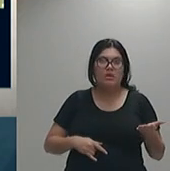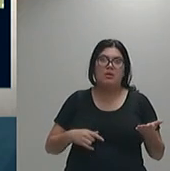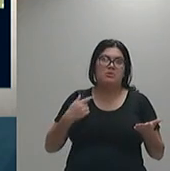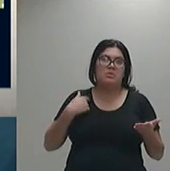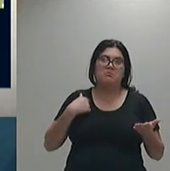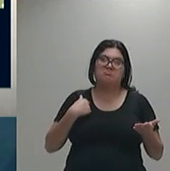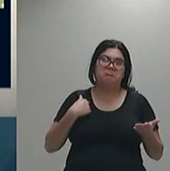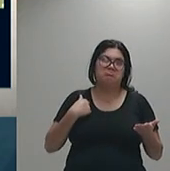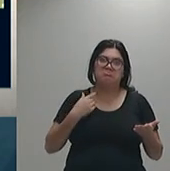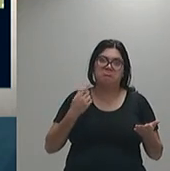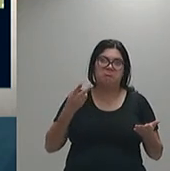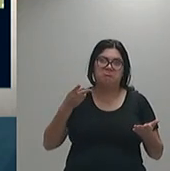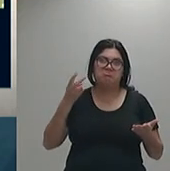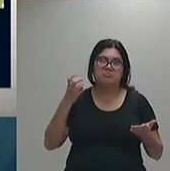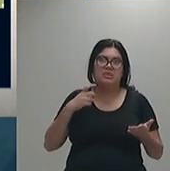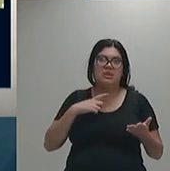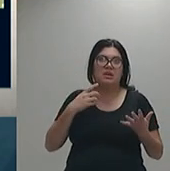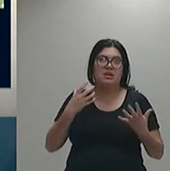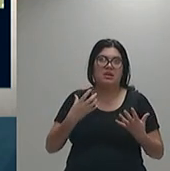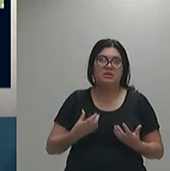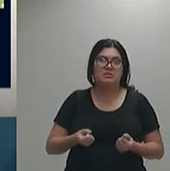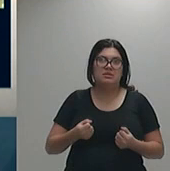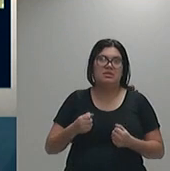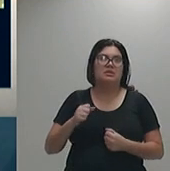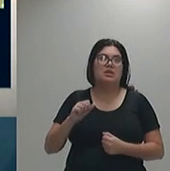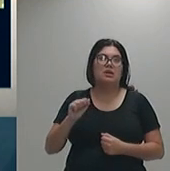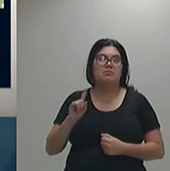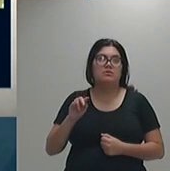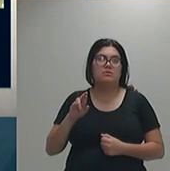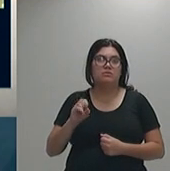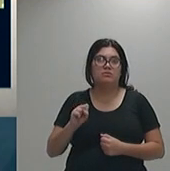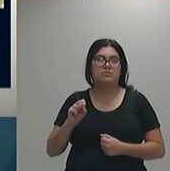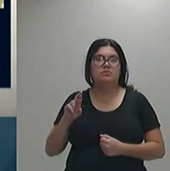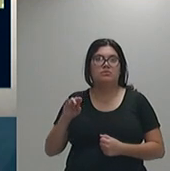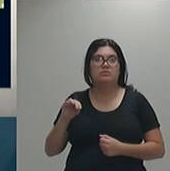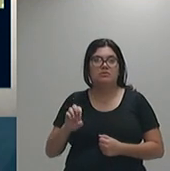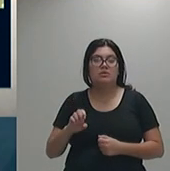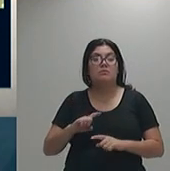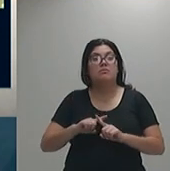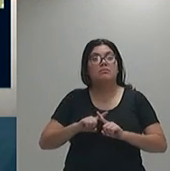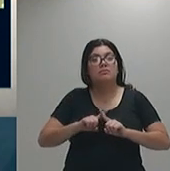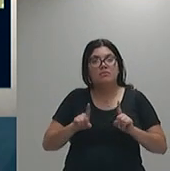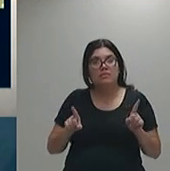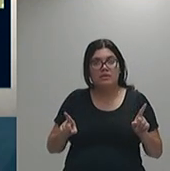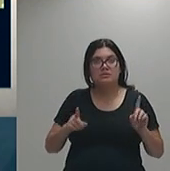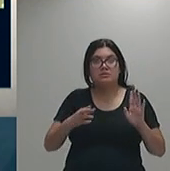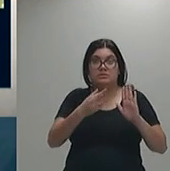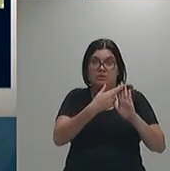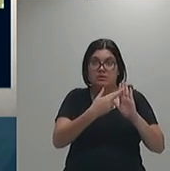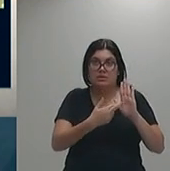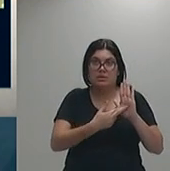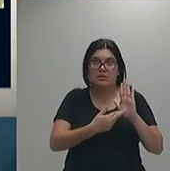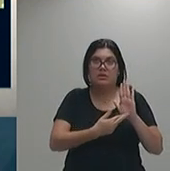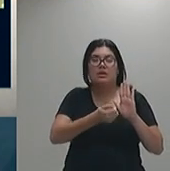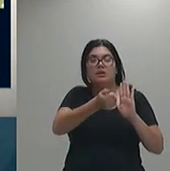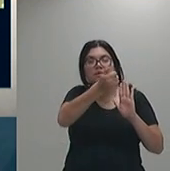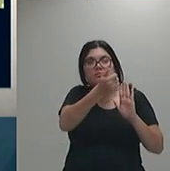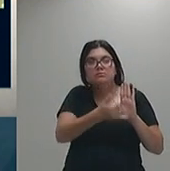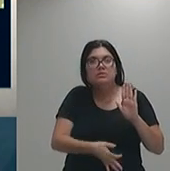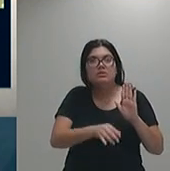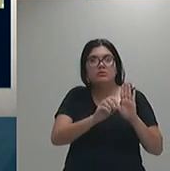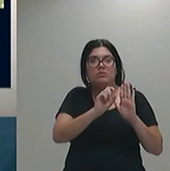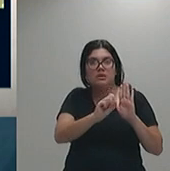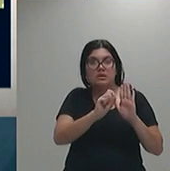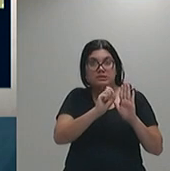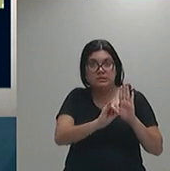motivo para admitir manicure mas de toda maneira Presidente entre o nosso Regimento depois se a